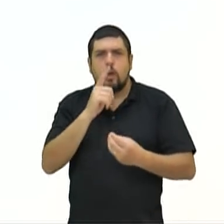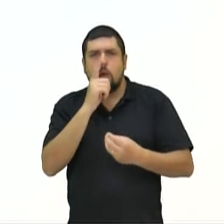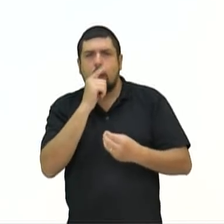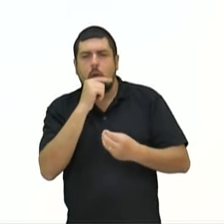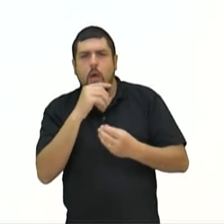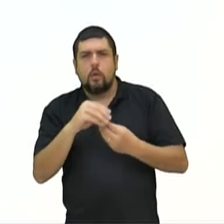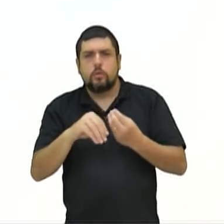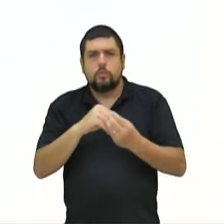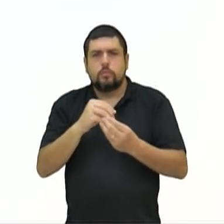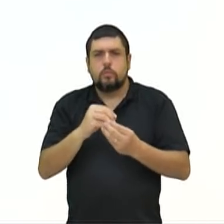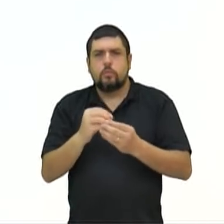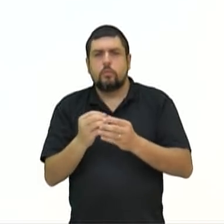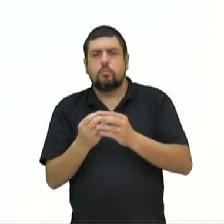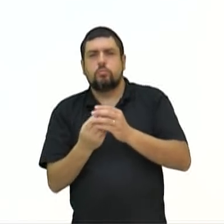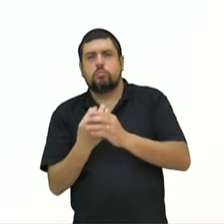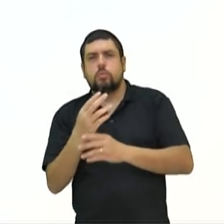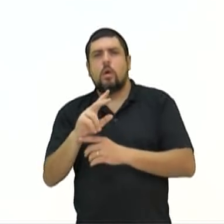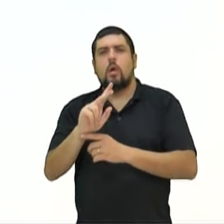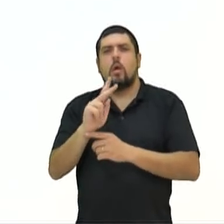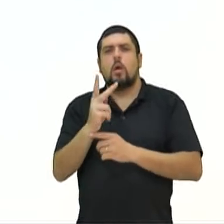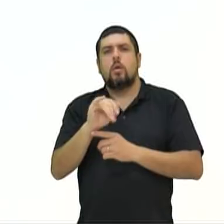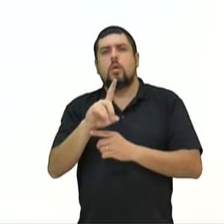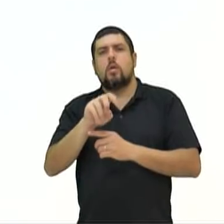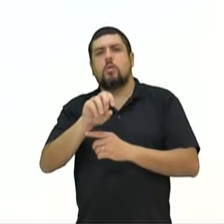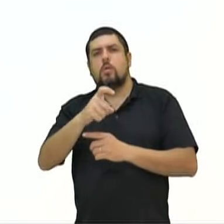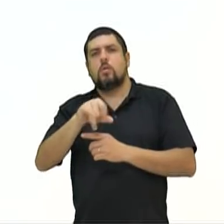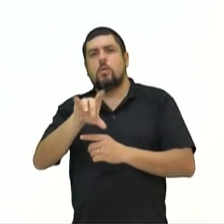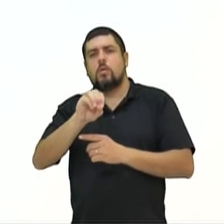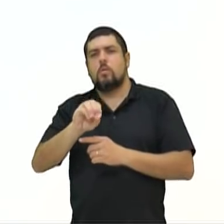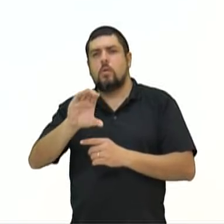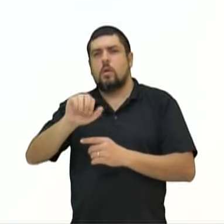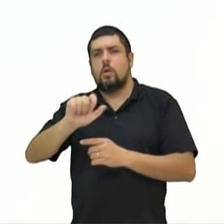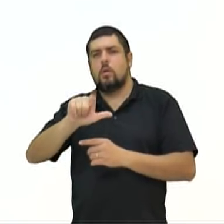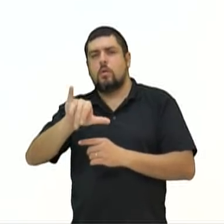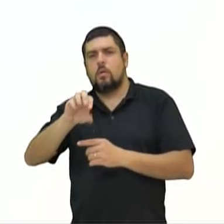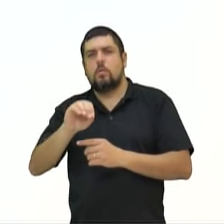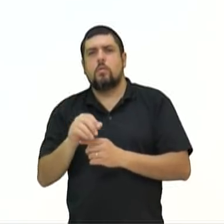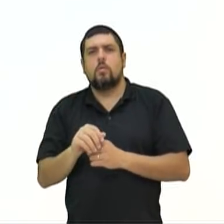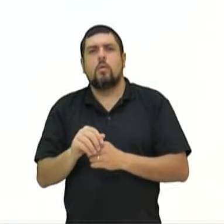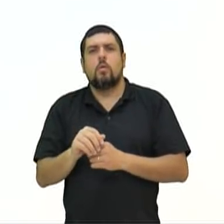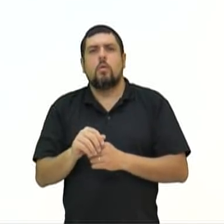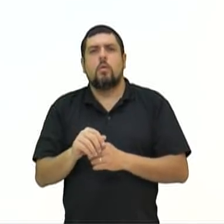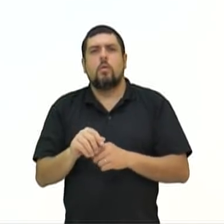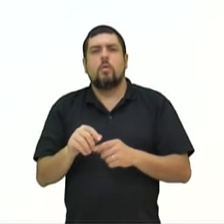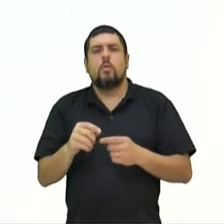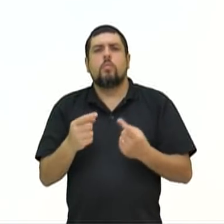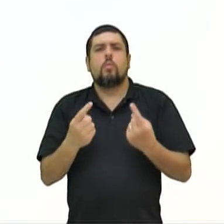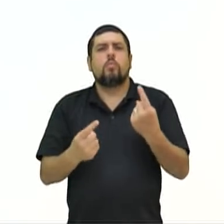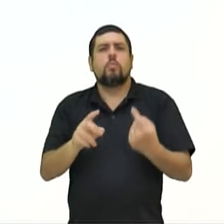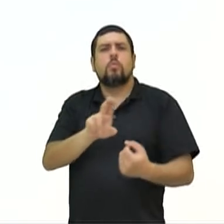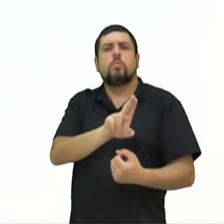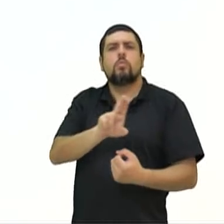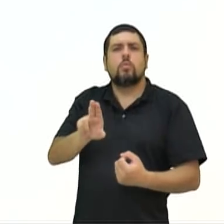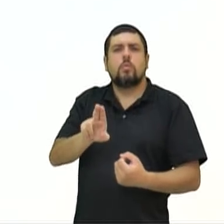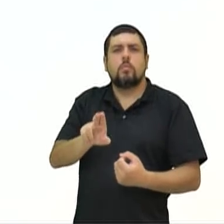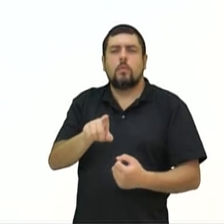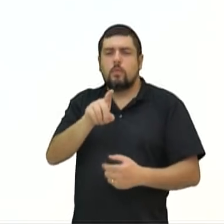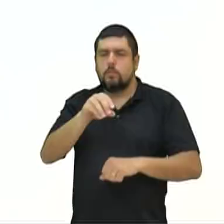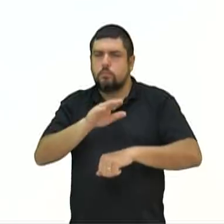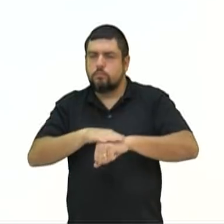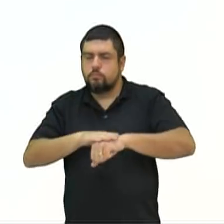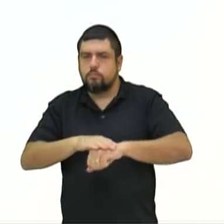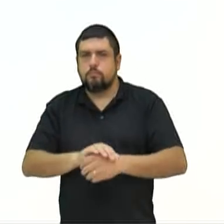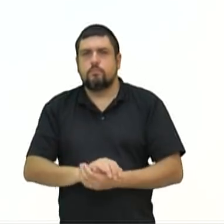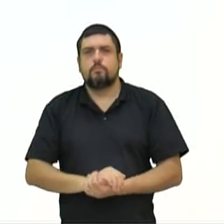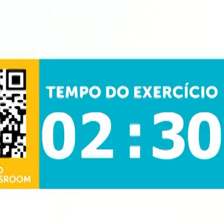se torna hidróxido de cálcio. Que tipo de substância é essa e qual o seu nome? Faz aí, eu já volto.